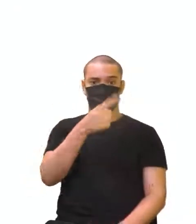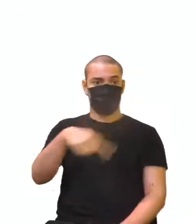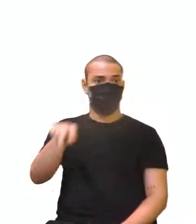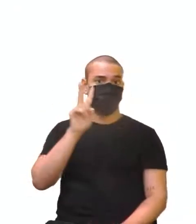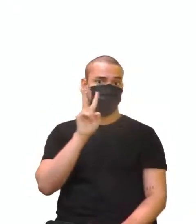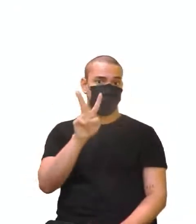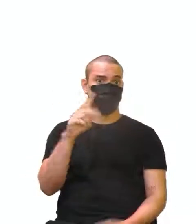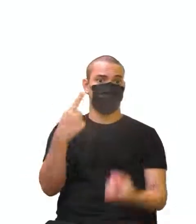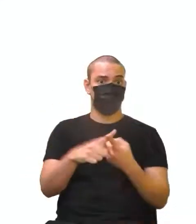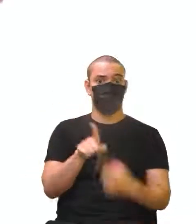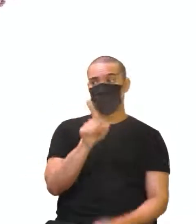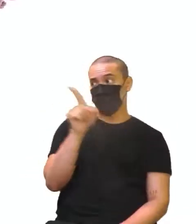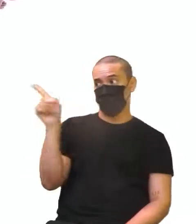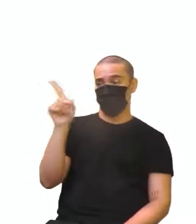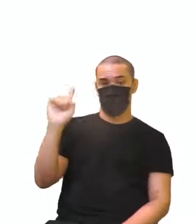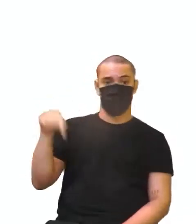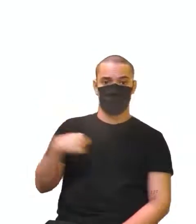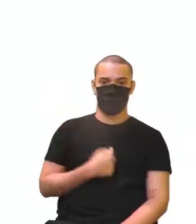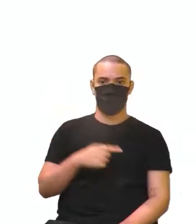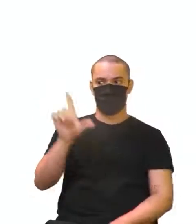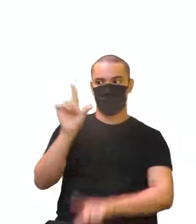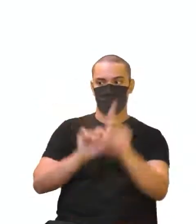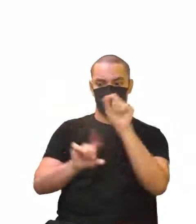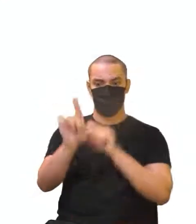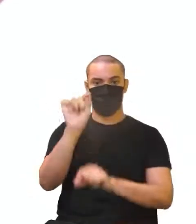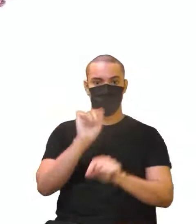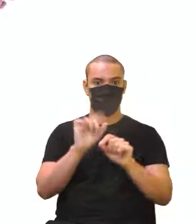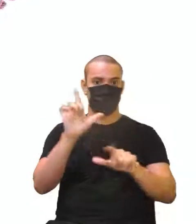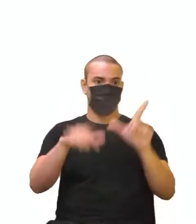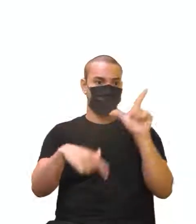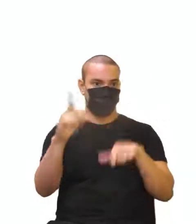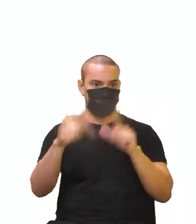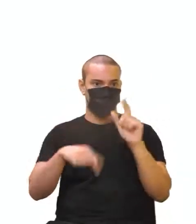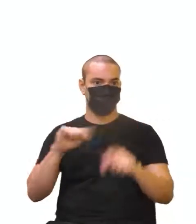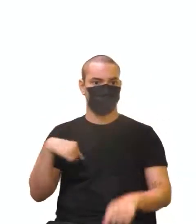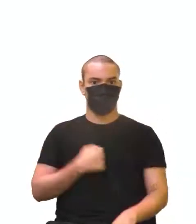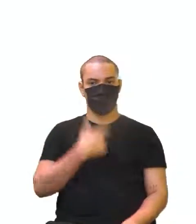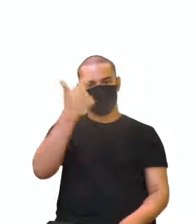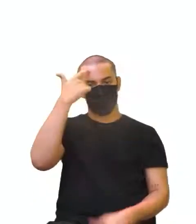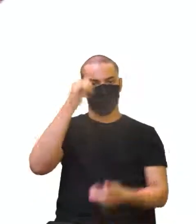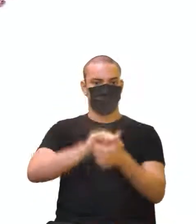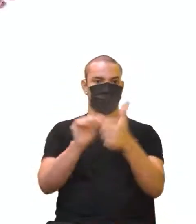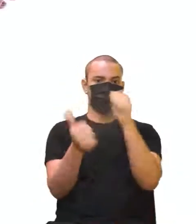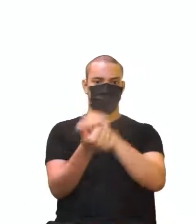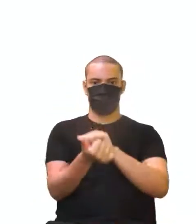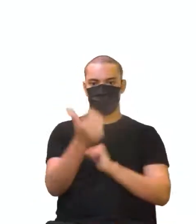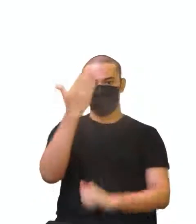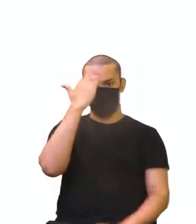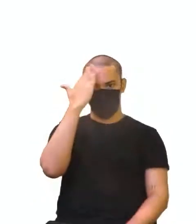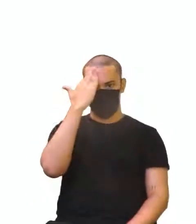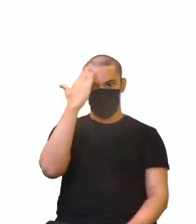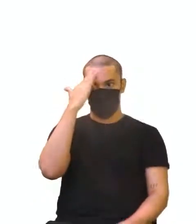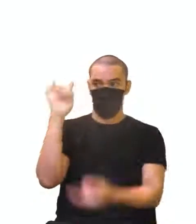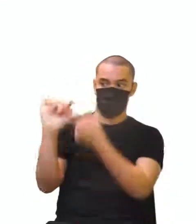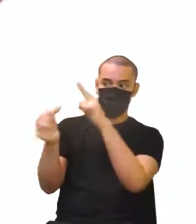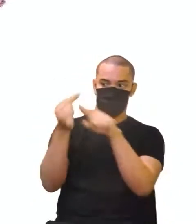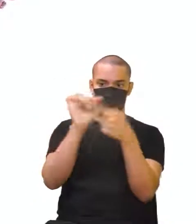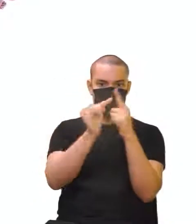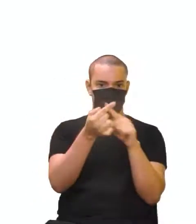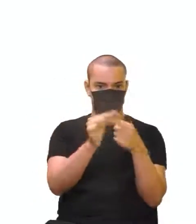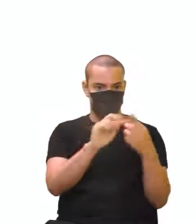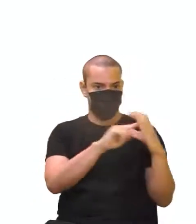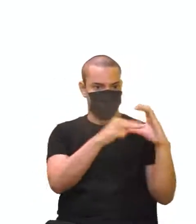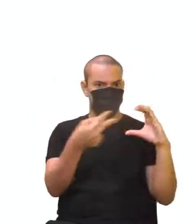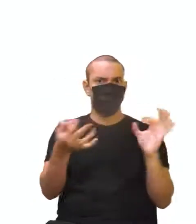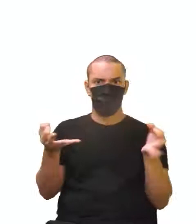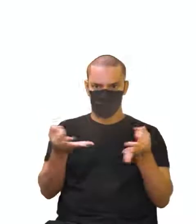que é daqui que a gente tira essas letras, azão, azão, azão, azinho, é da combinação desses genes aqui,